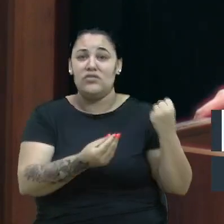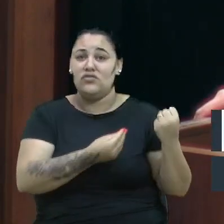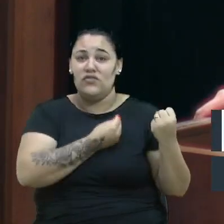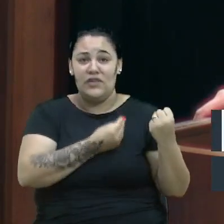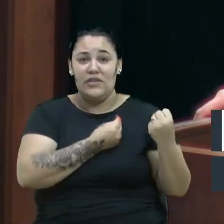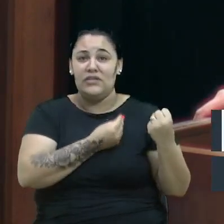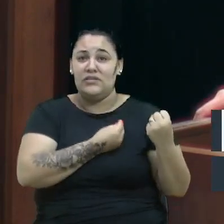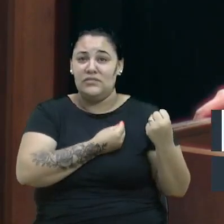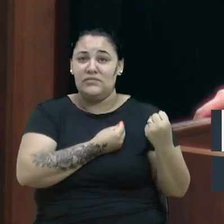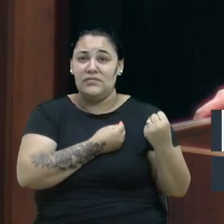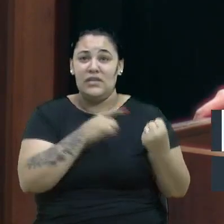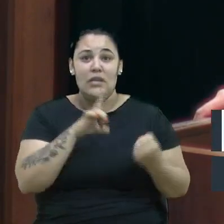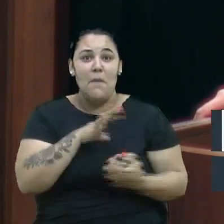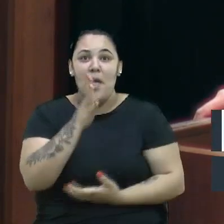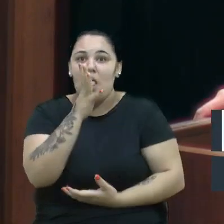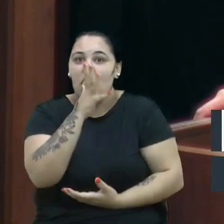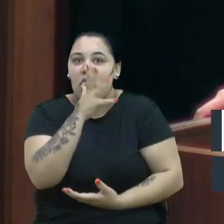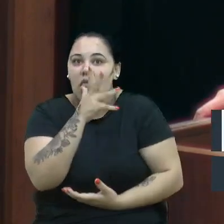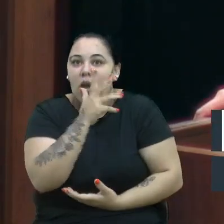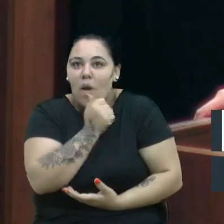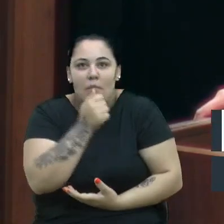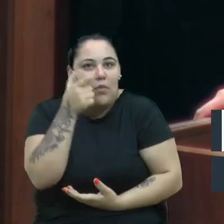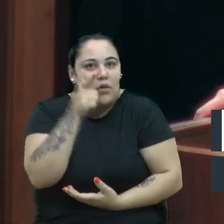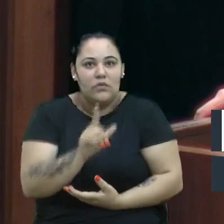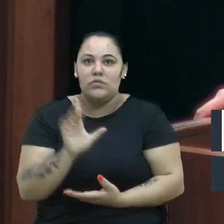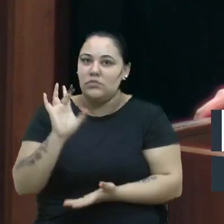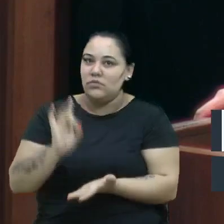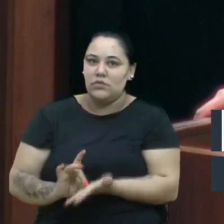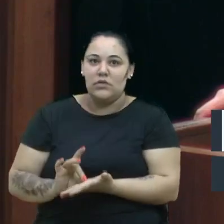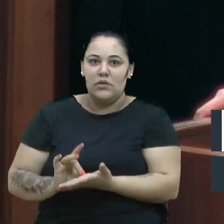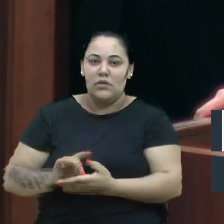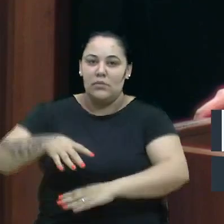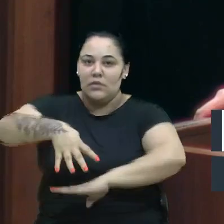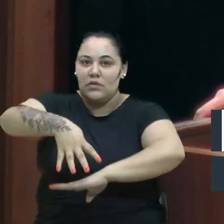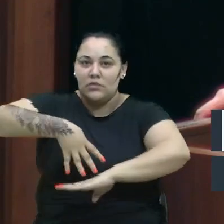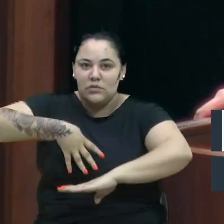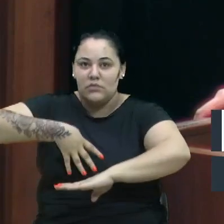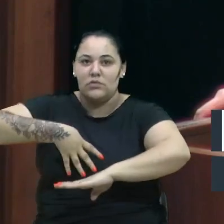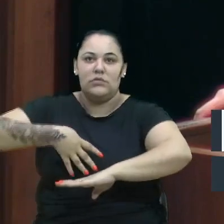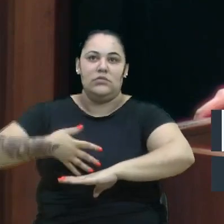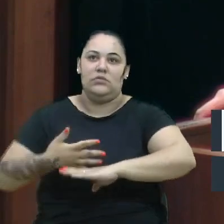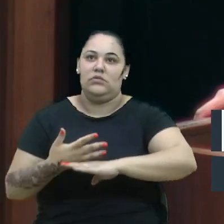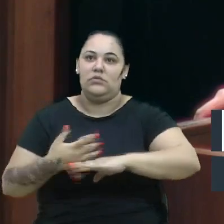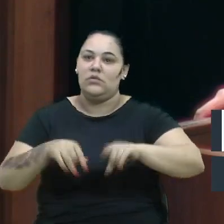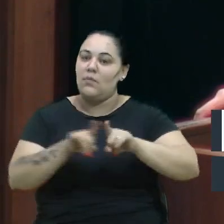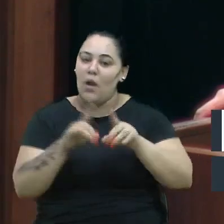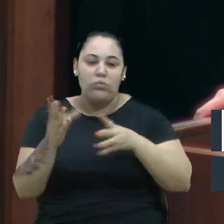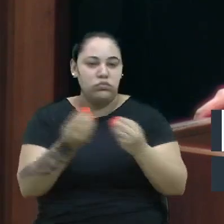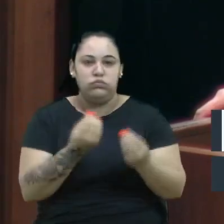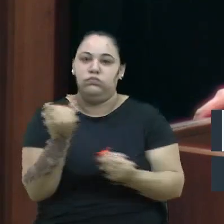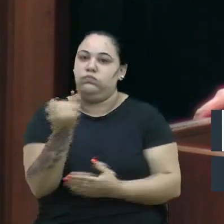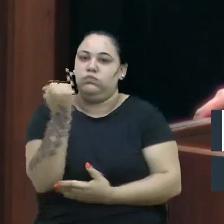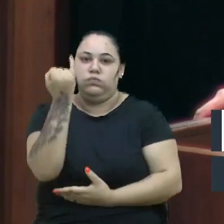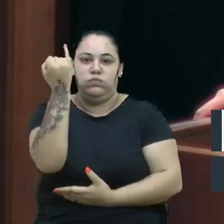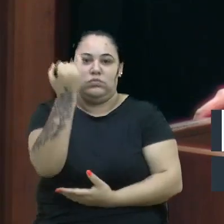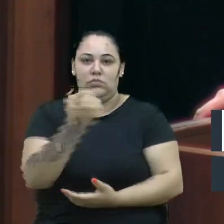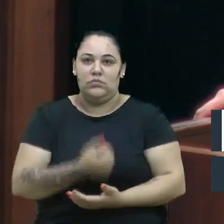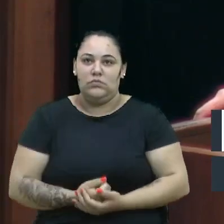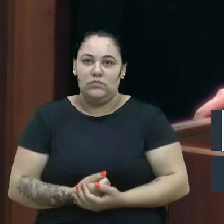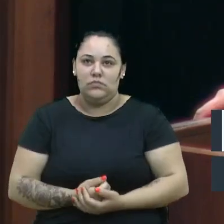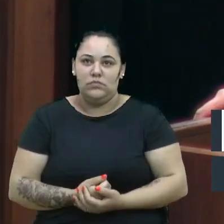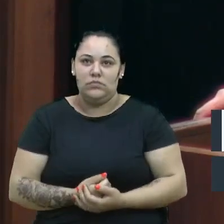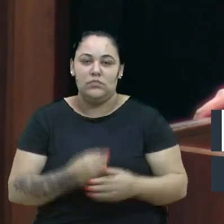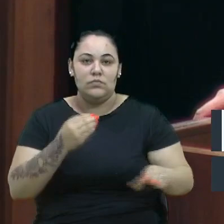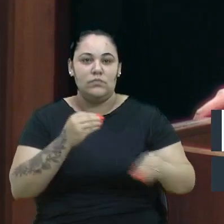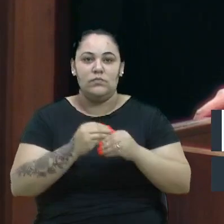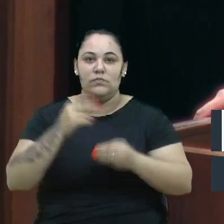uma demora gigantesca para serem realizadas e também são extremamente importantes. Seu à parte,